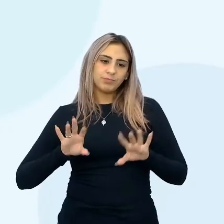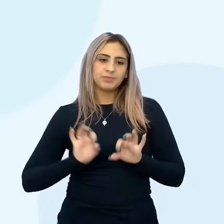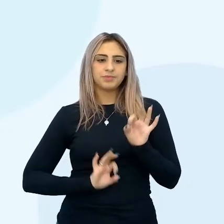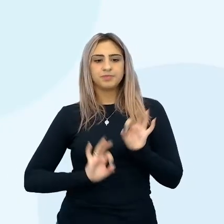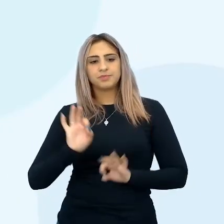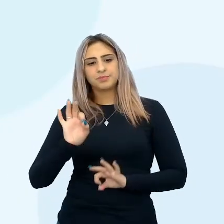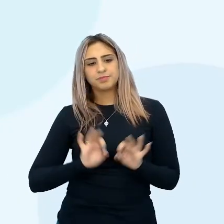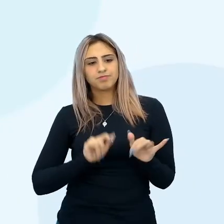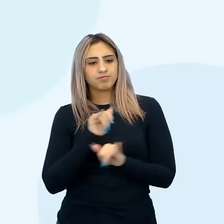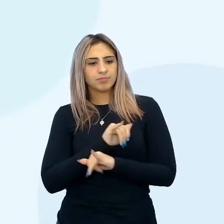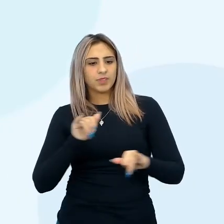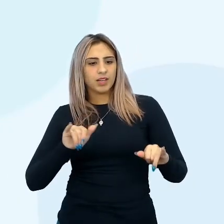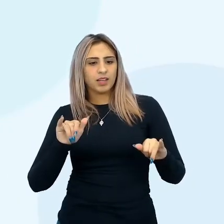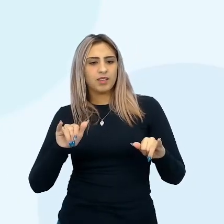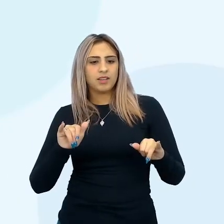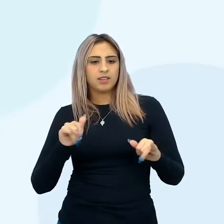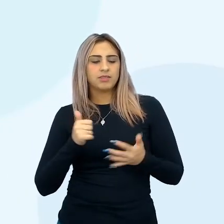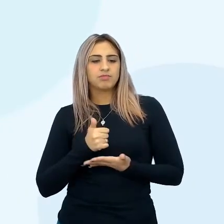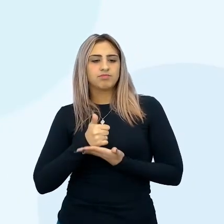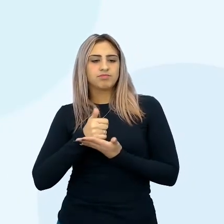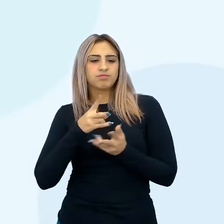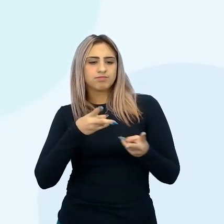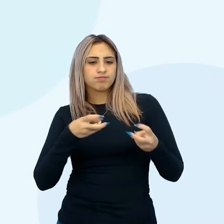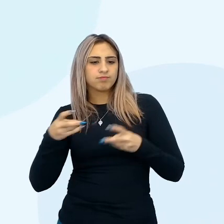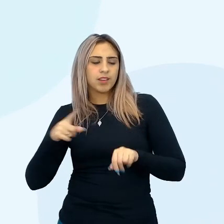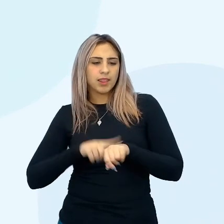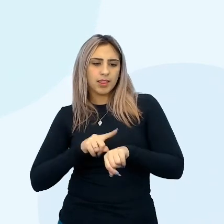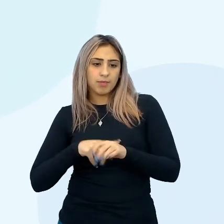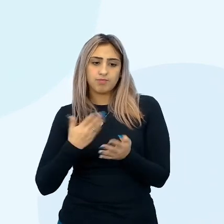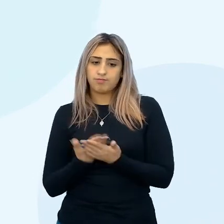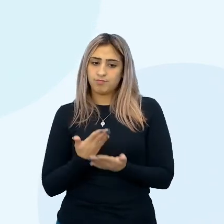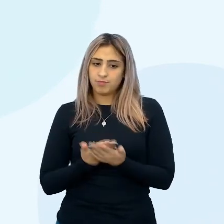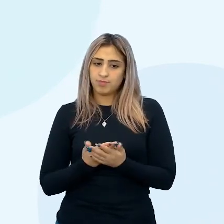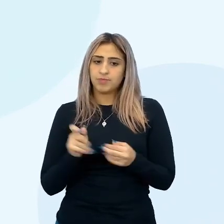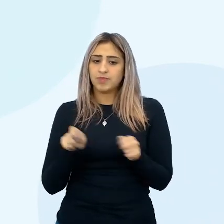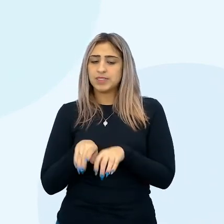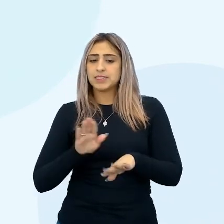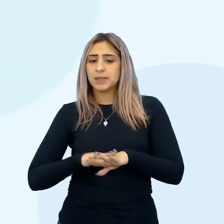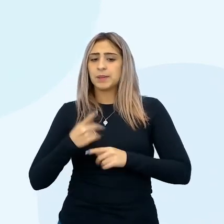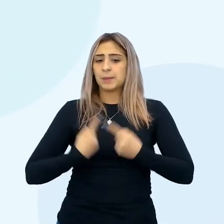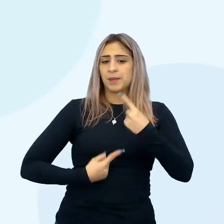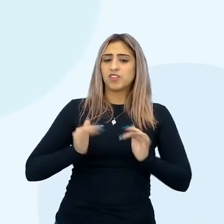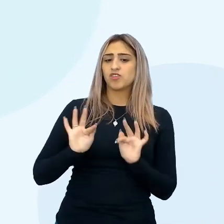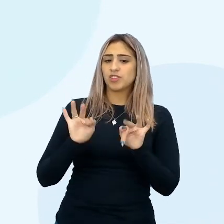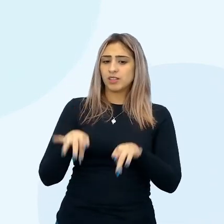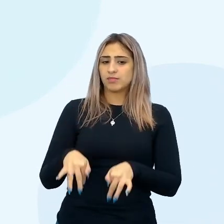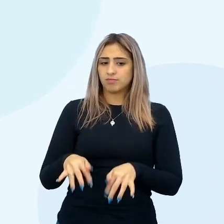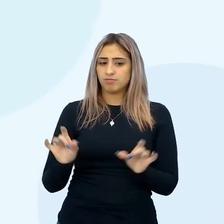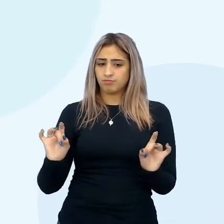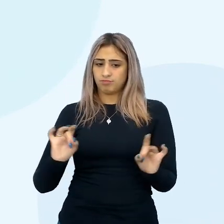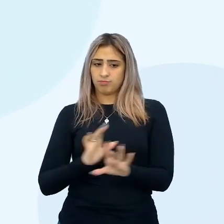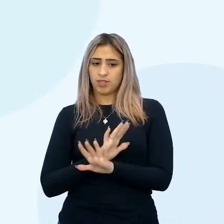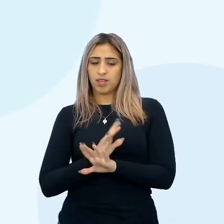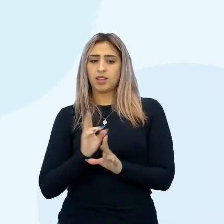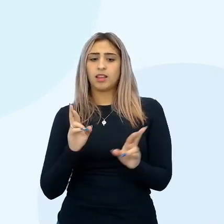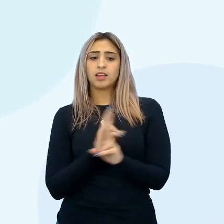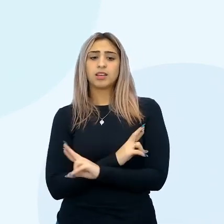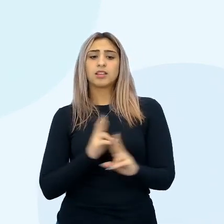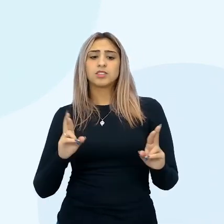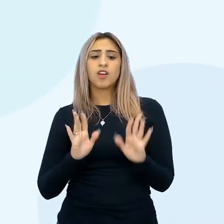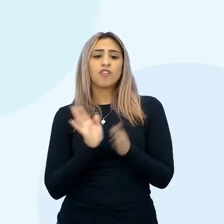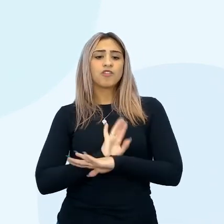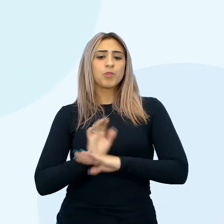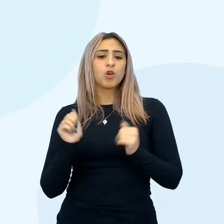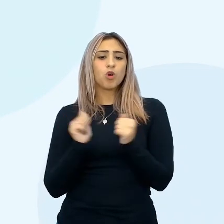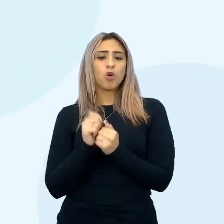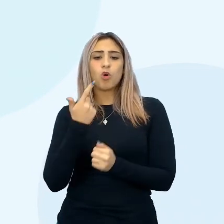planejar as exibições, levar em conta o tempo das aulas, realizar sempre um debate ao final da exibição,